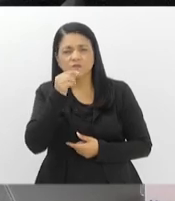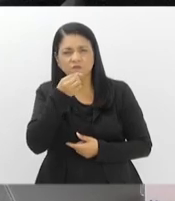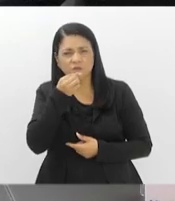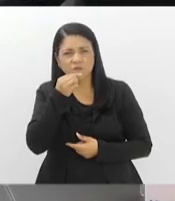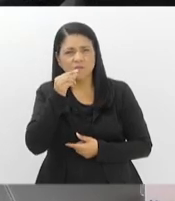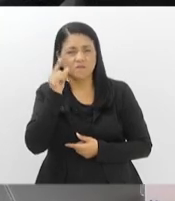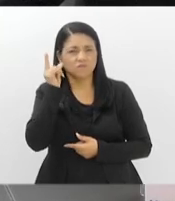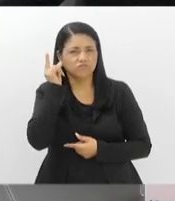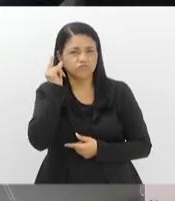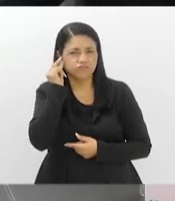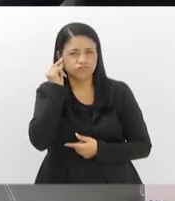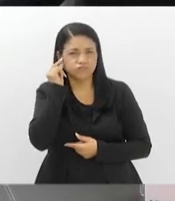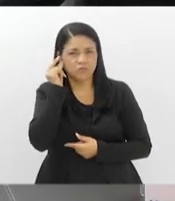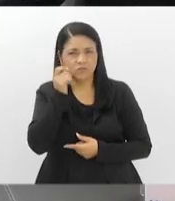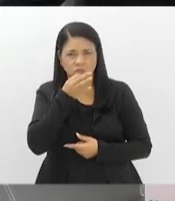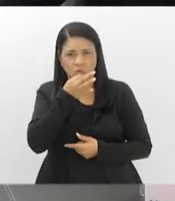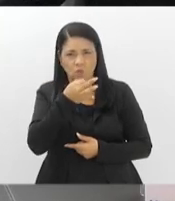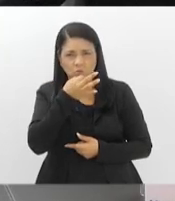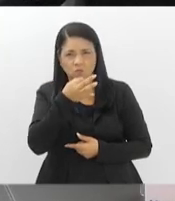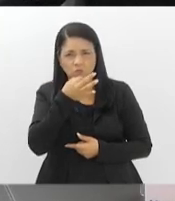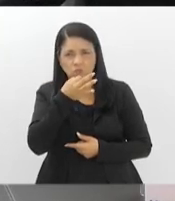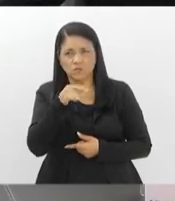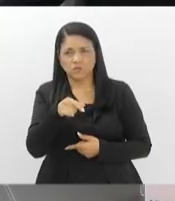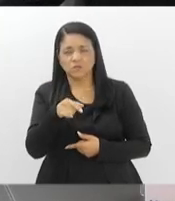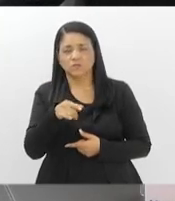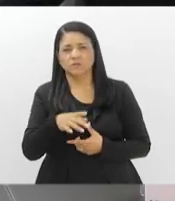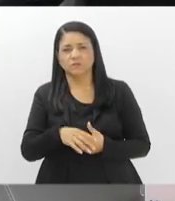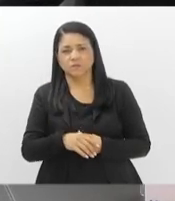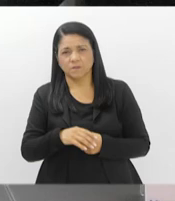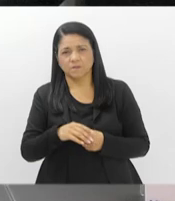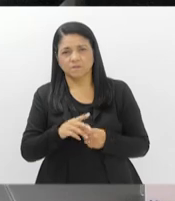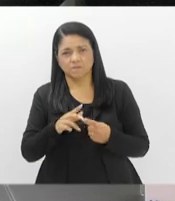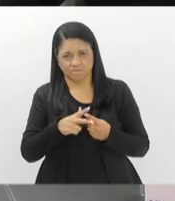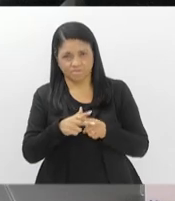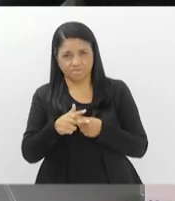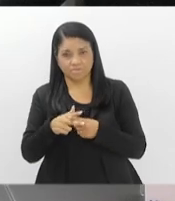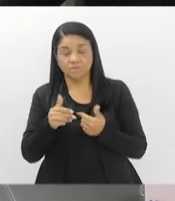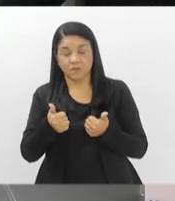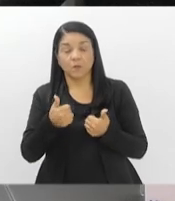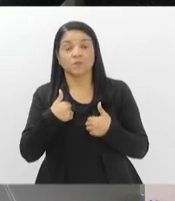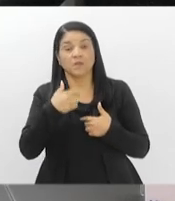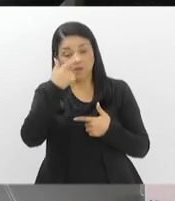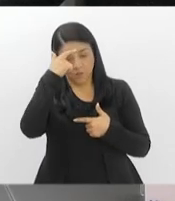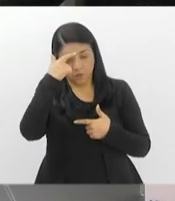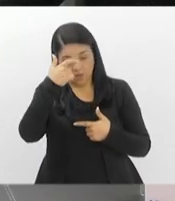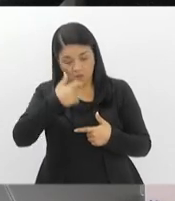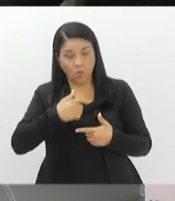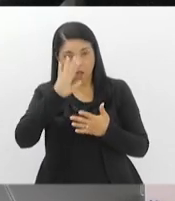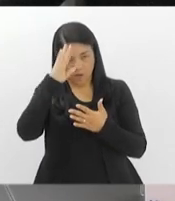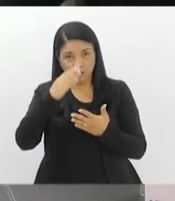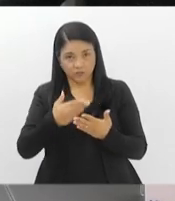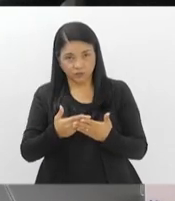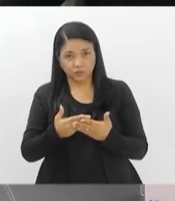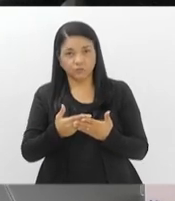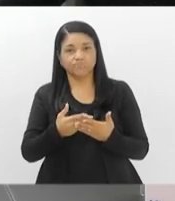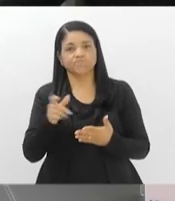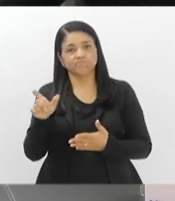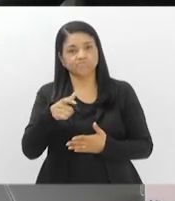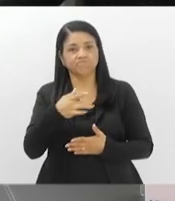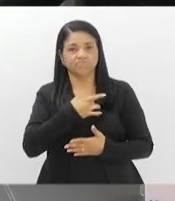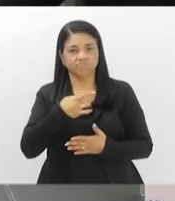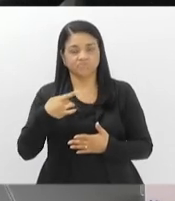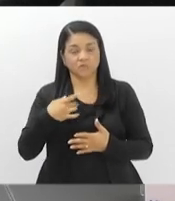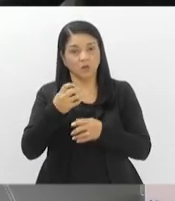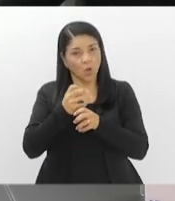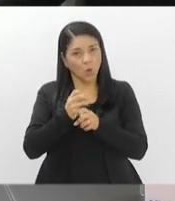se estão né O meu tava meio baixo eu eu acredito plenamente que os planos de saúde tem um lucro muito